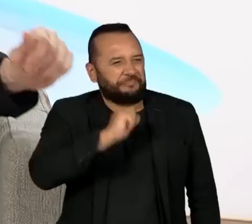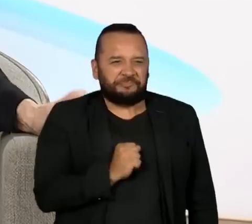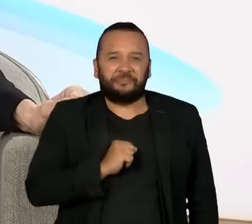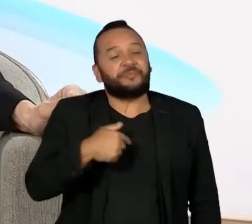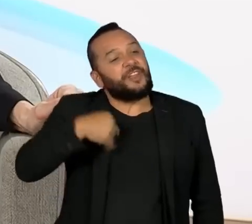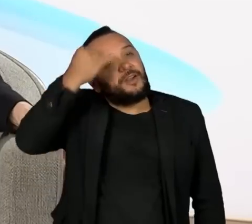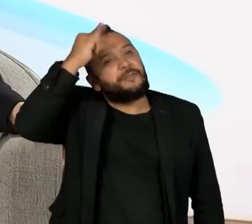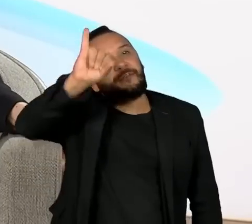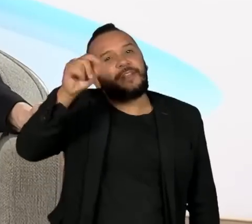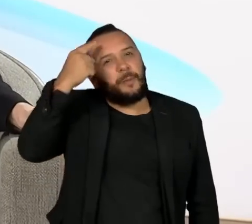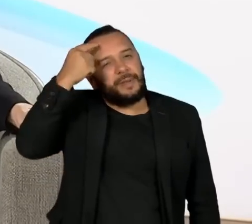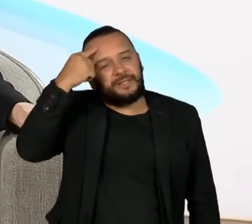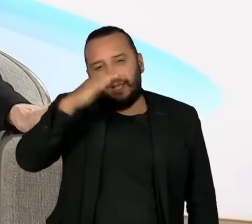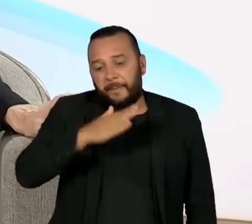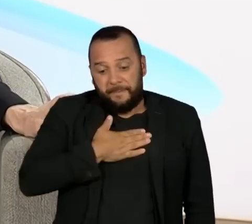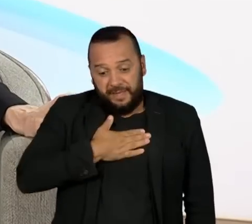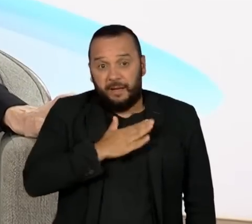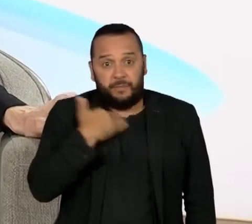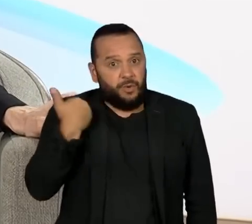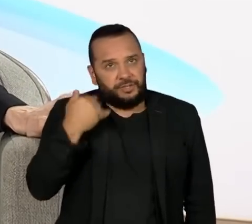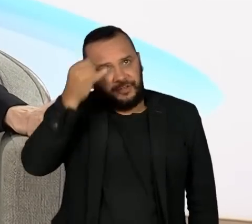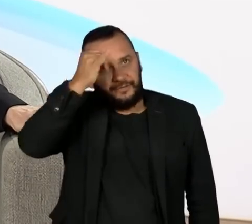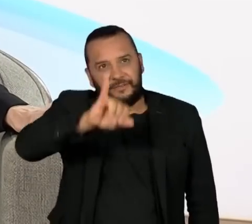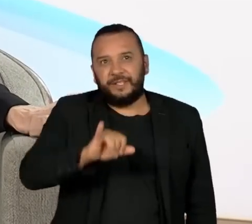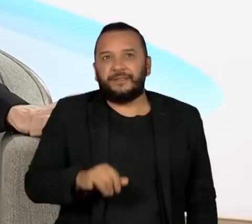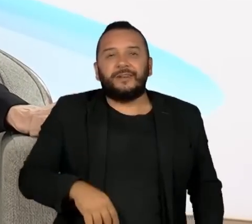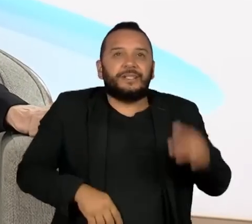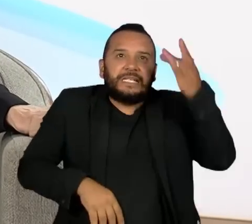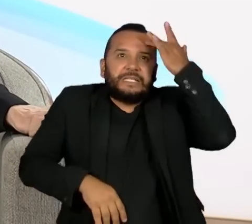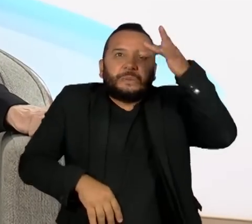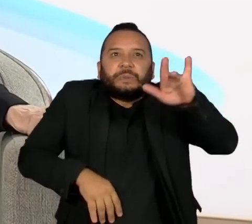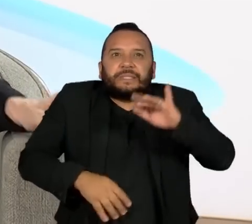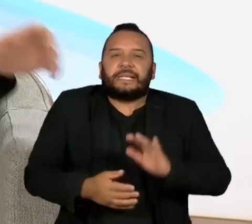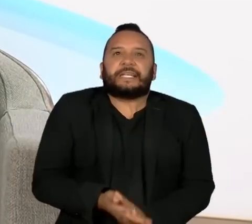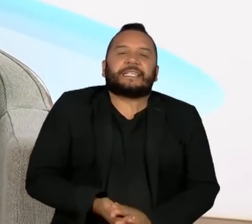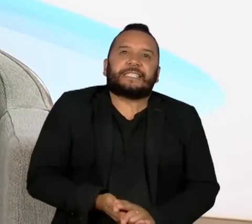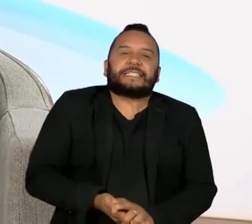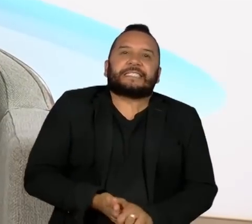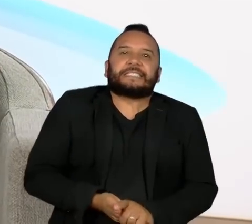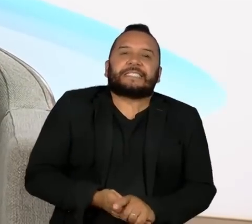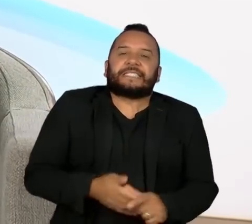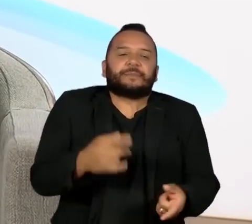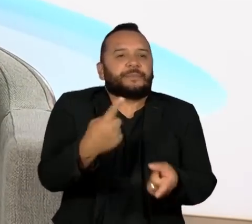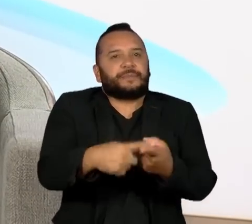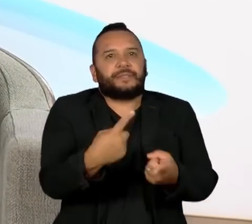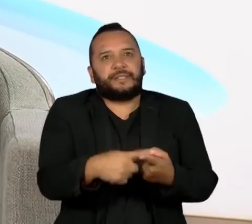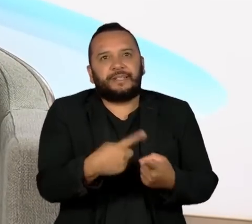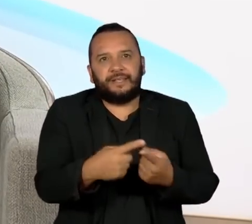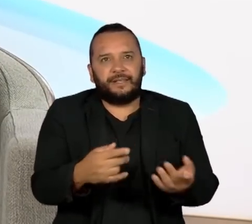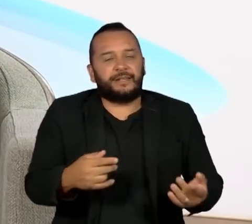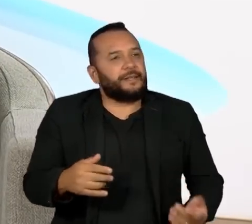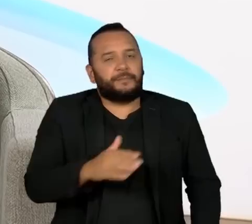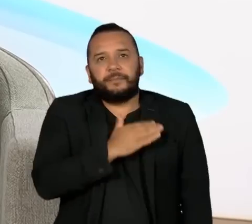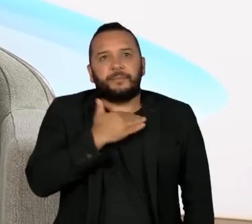evito pensar. É mesmo? Ai, eu não sei. É aquilo, a morte não há.